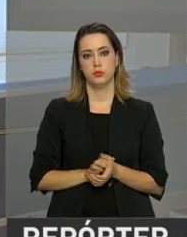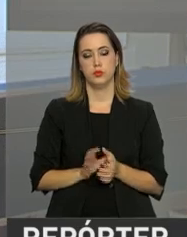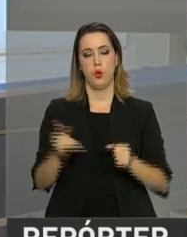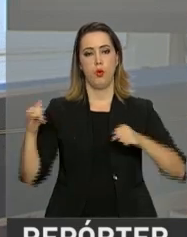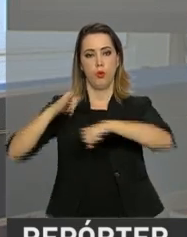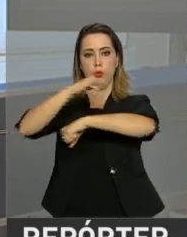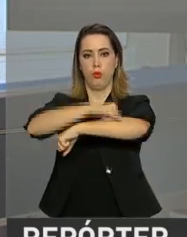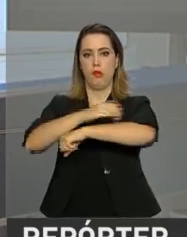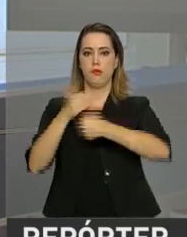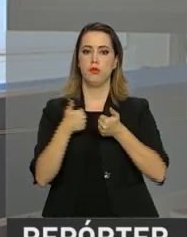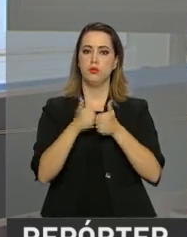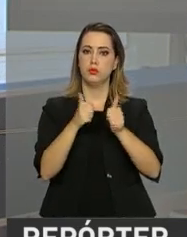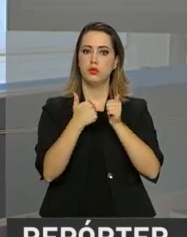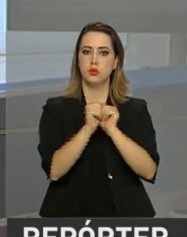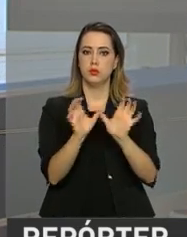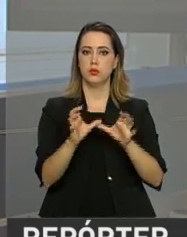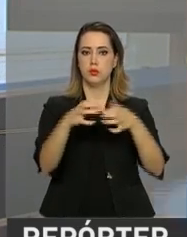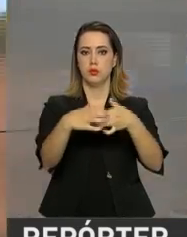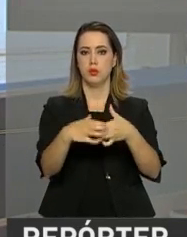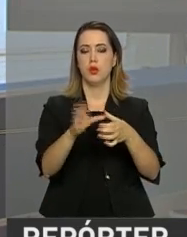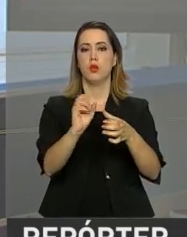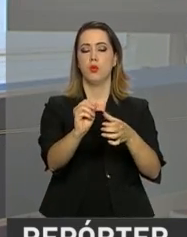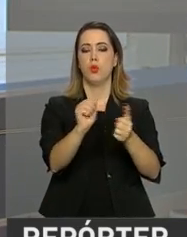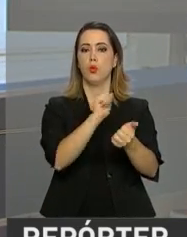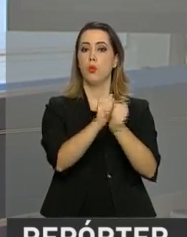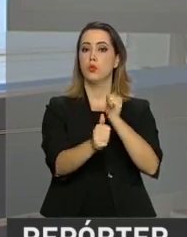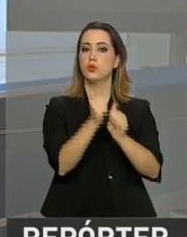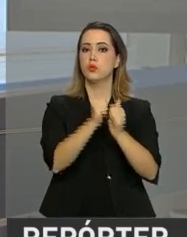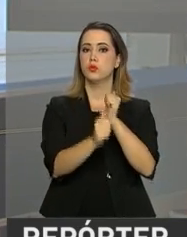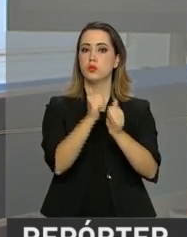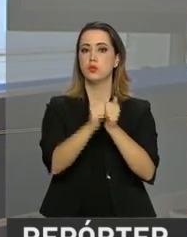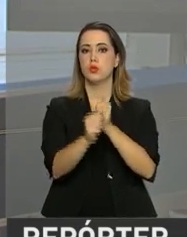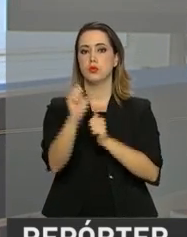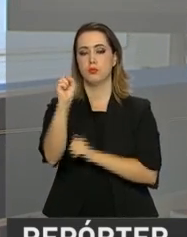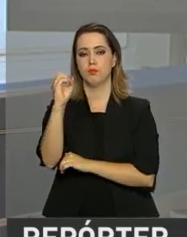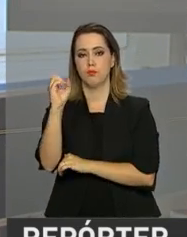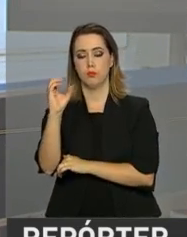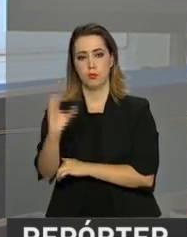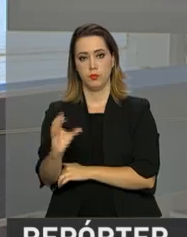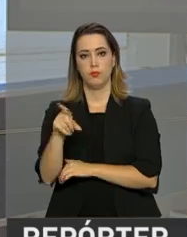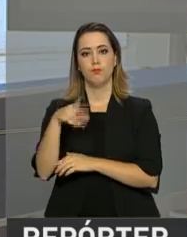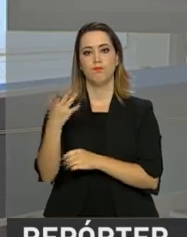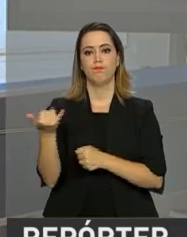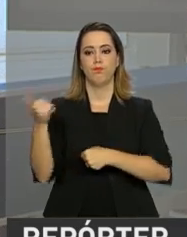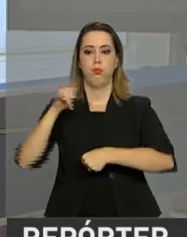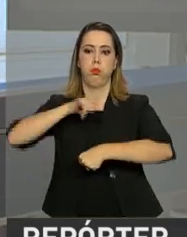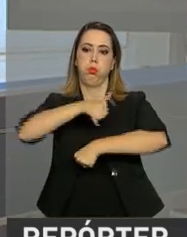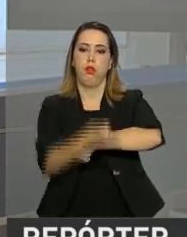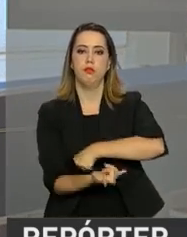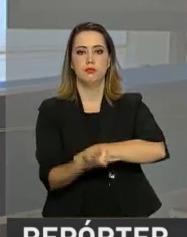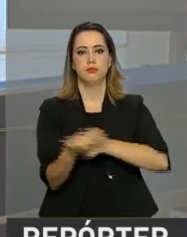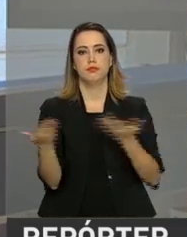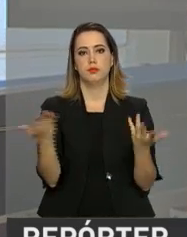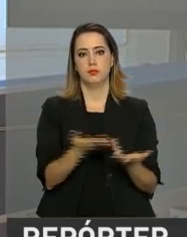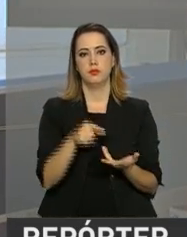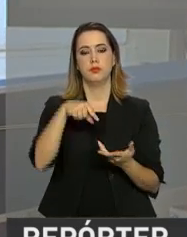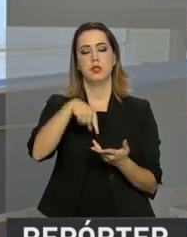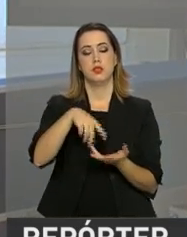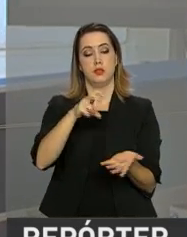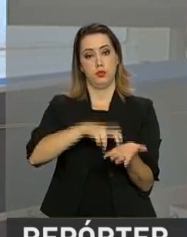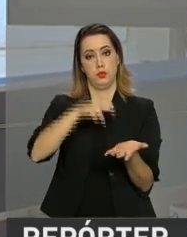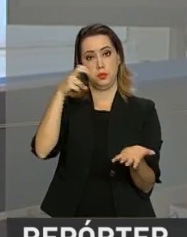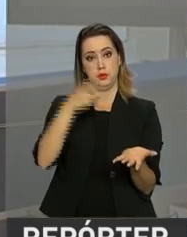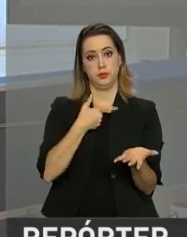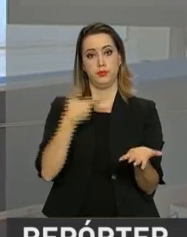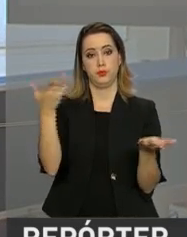em que viajava a delegação da Chapecoense time de futebol de Santa Catarina caiu nesta madrugada a caminho de medelim na Colômbia o